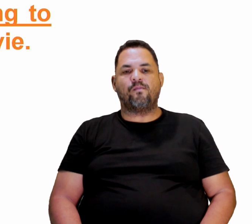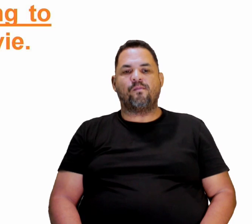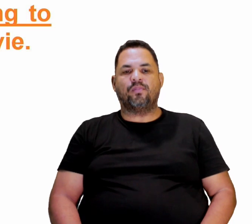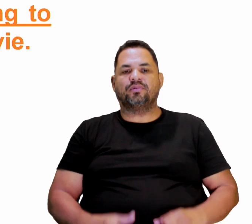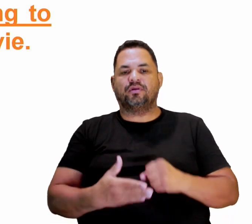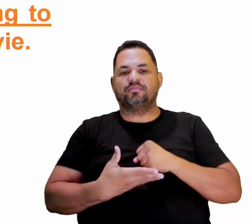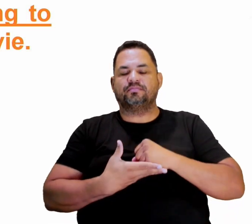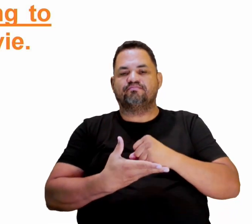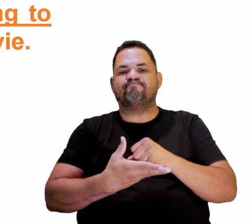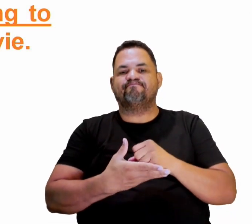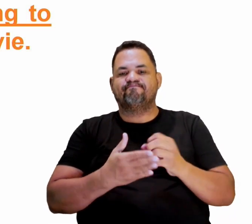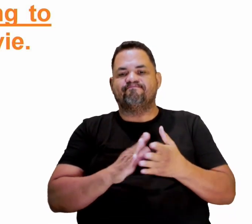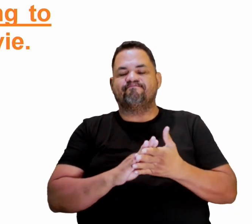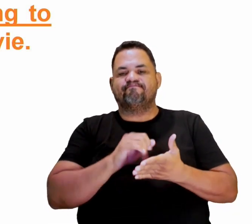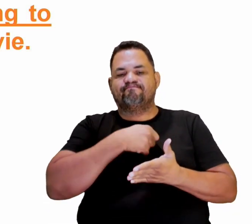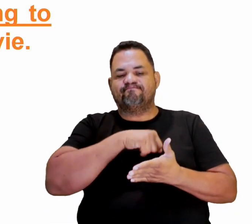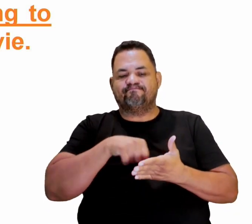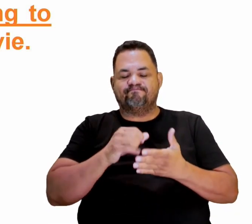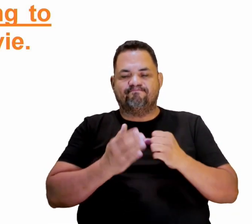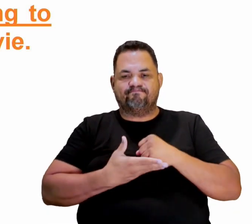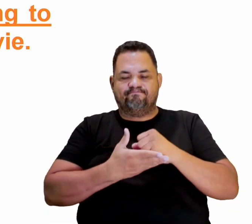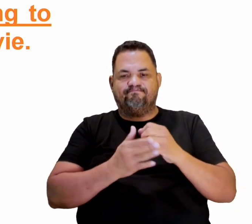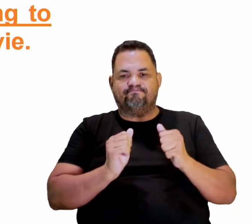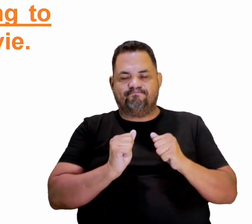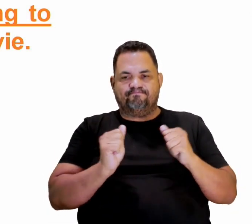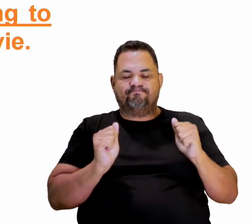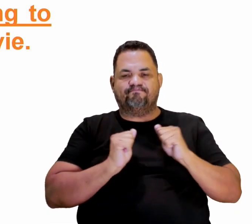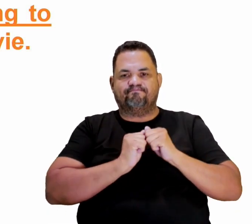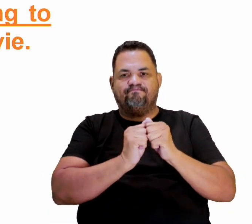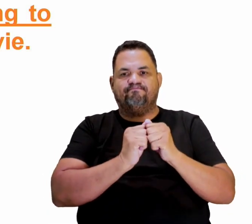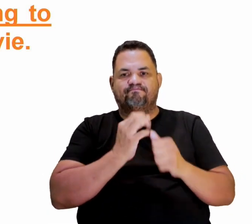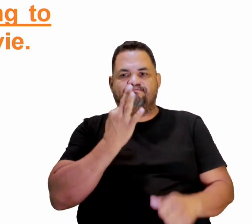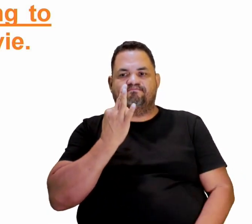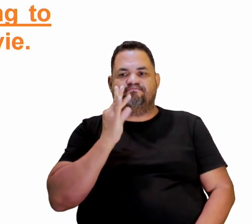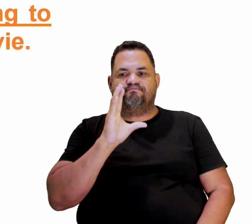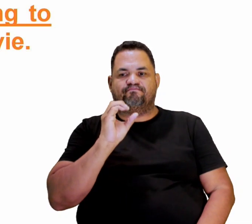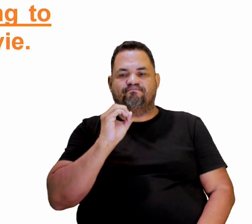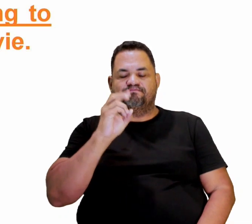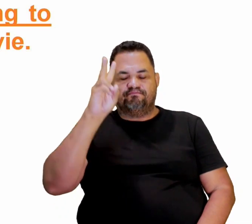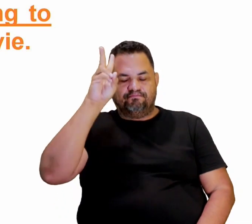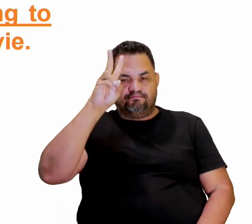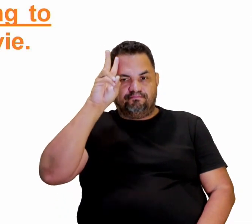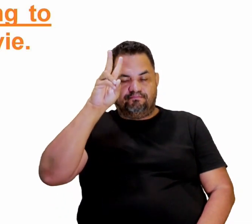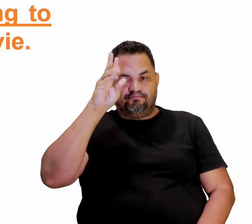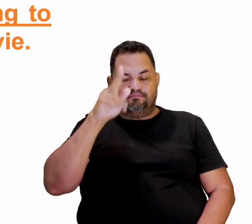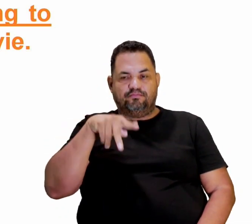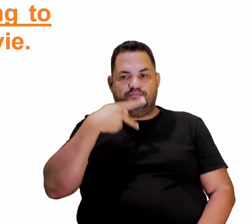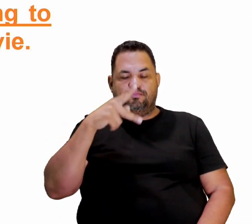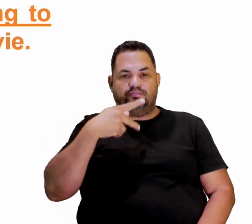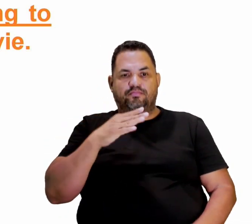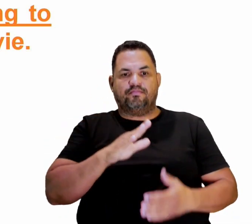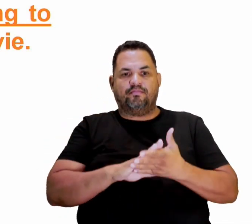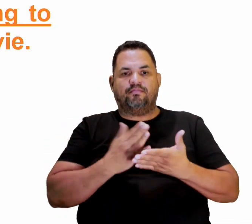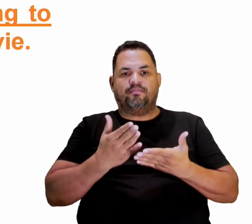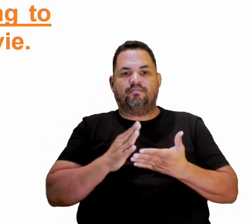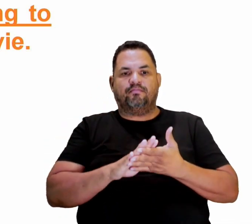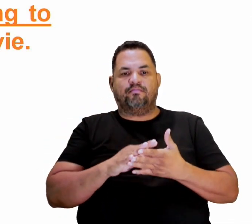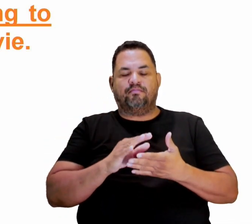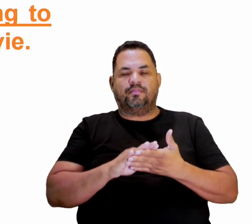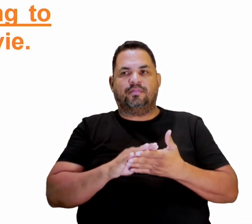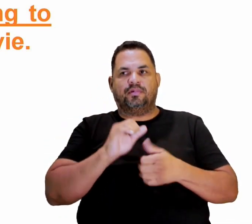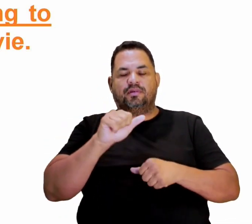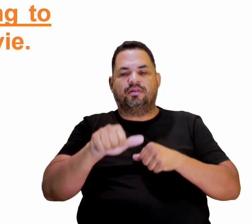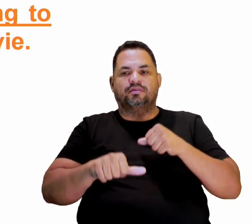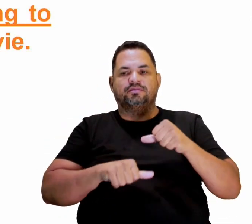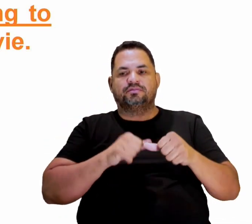base e acompanhados do tio lembra que eu falei para vocês que para deixar um verbo no